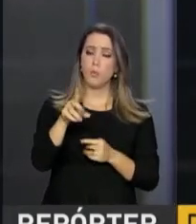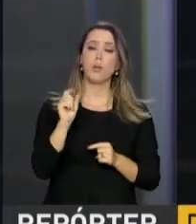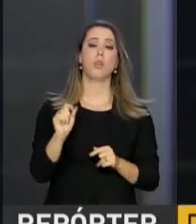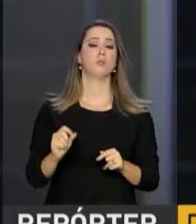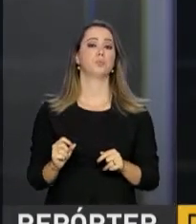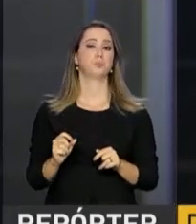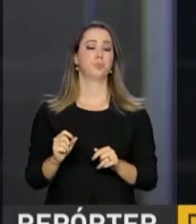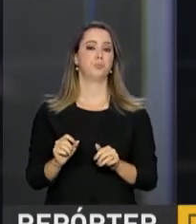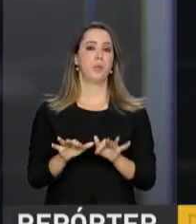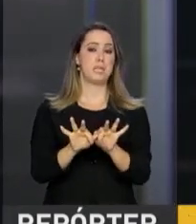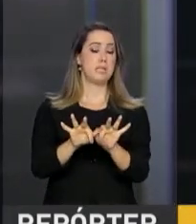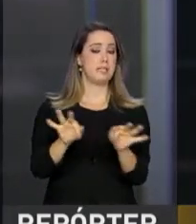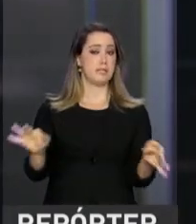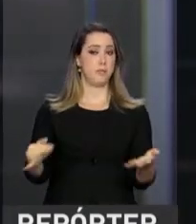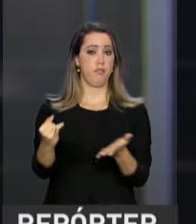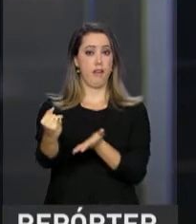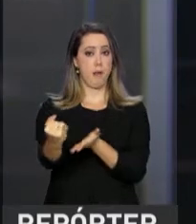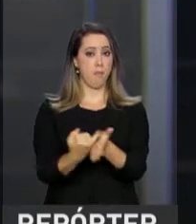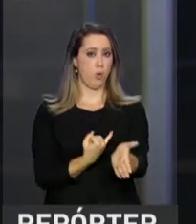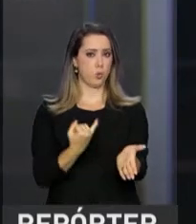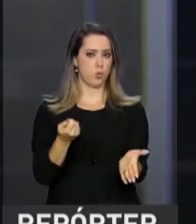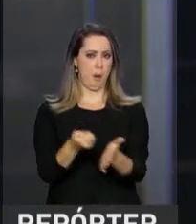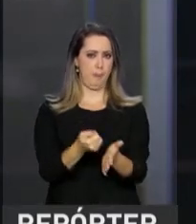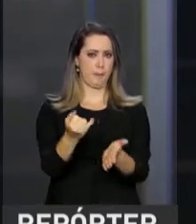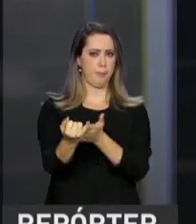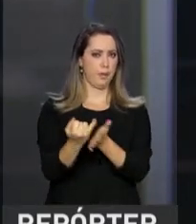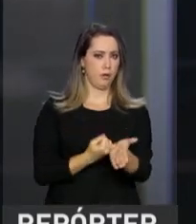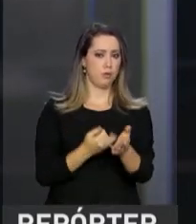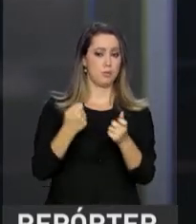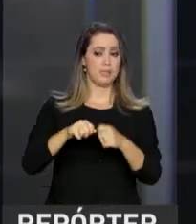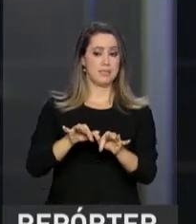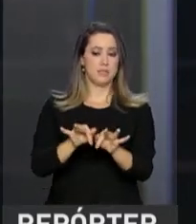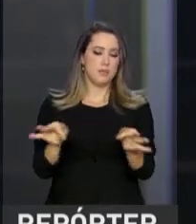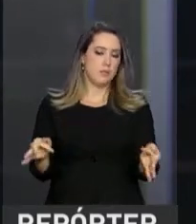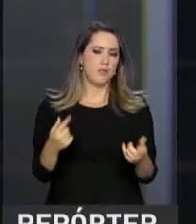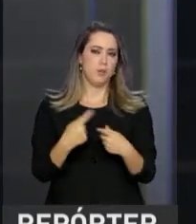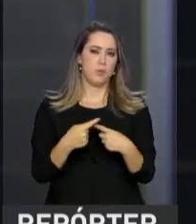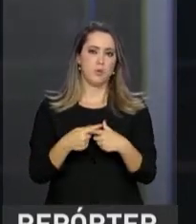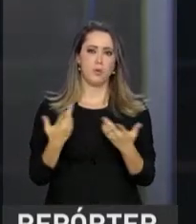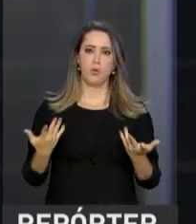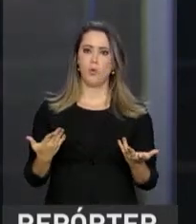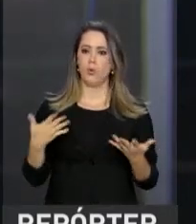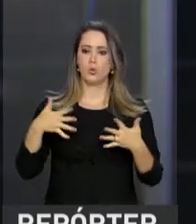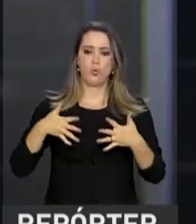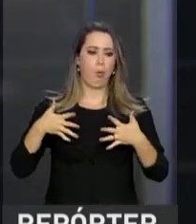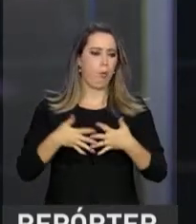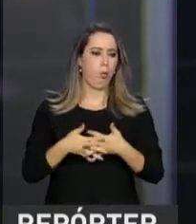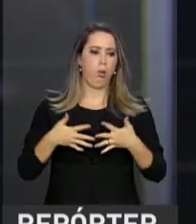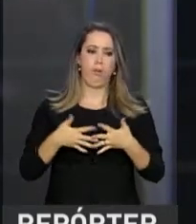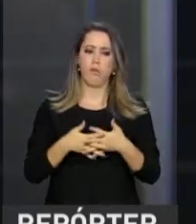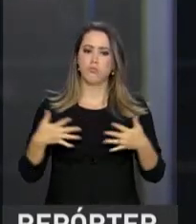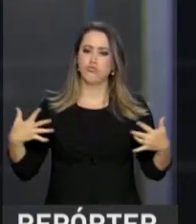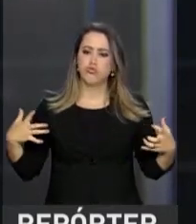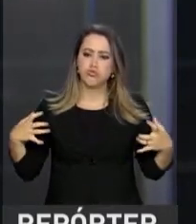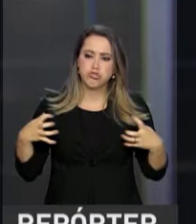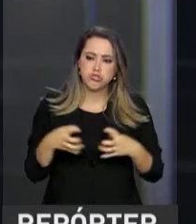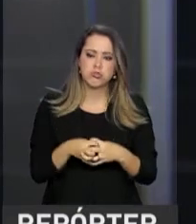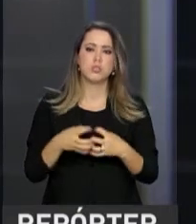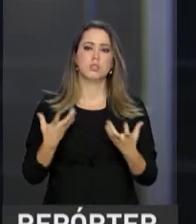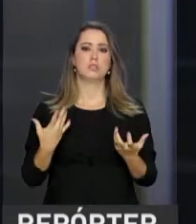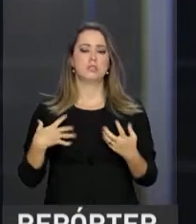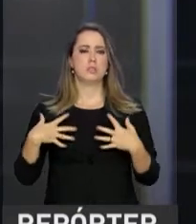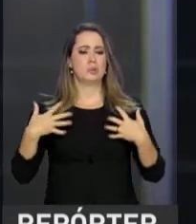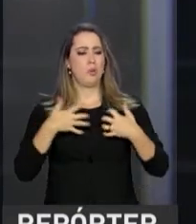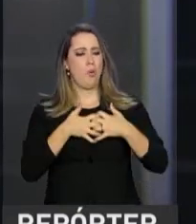simplificação tributária precisamos desfazer o cipoal de regras que complica a vida